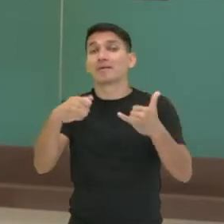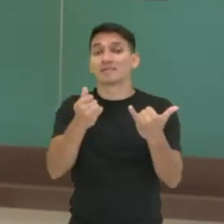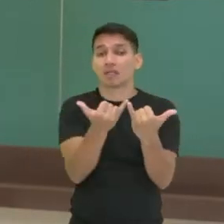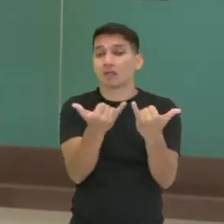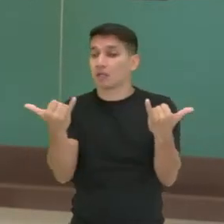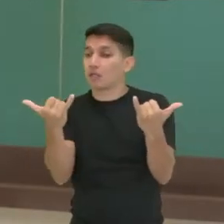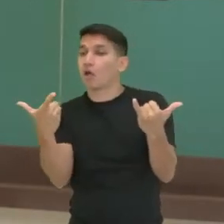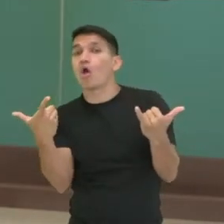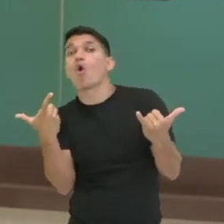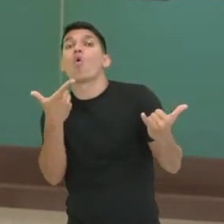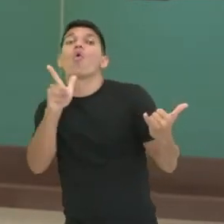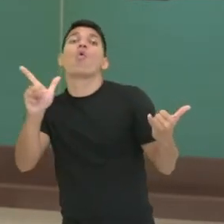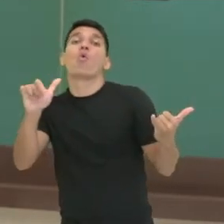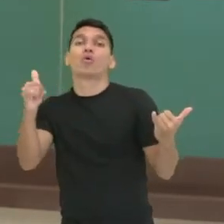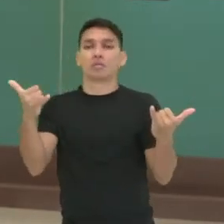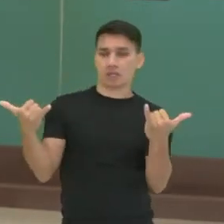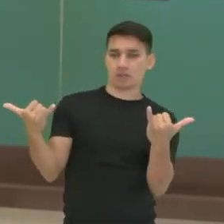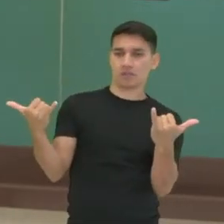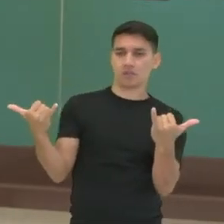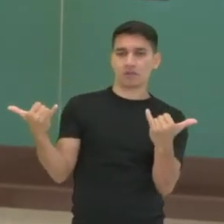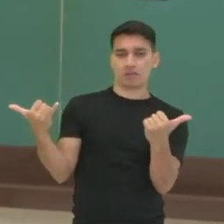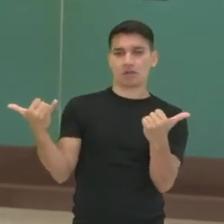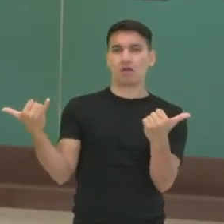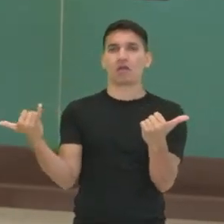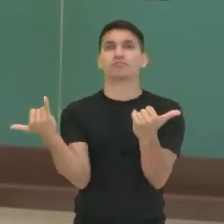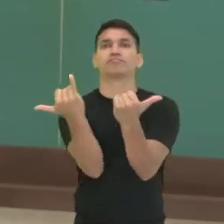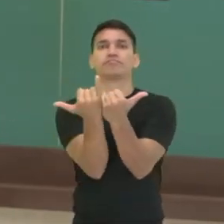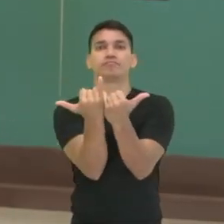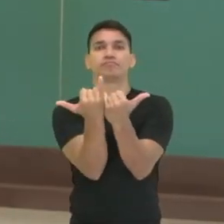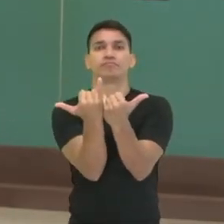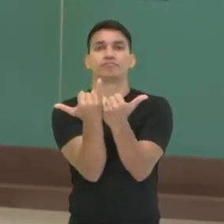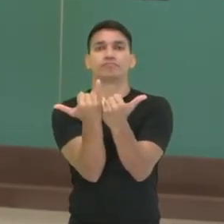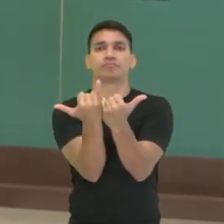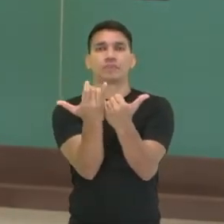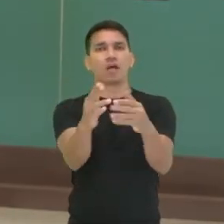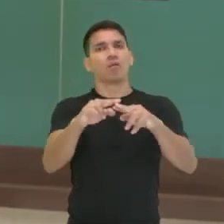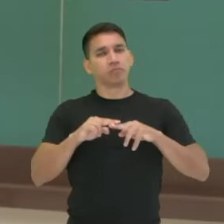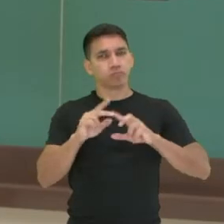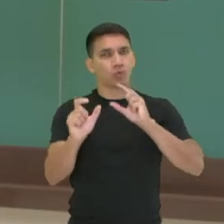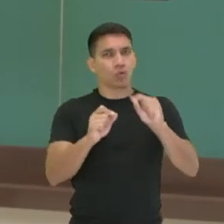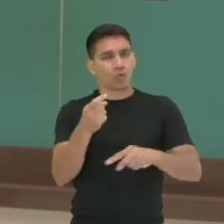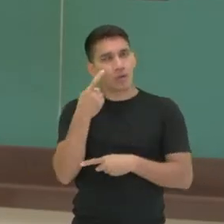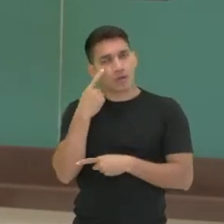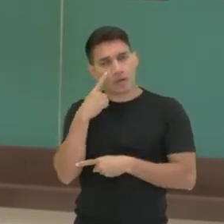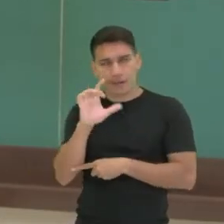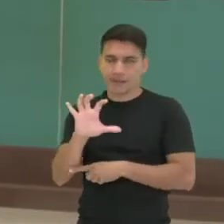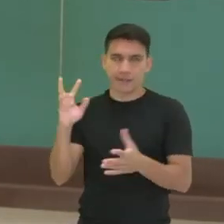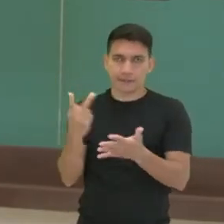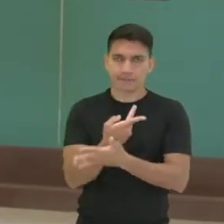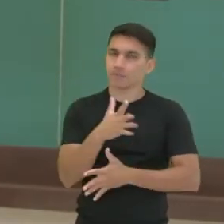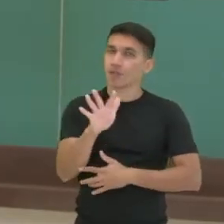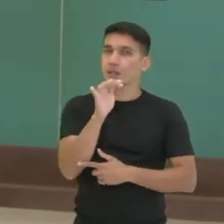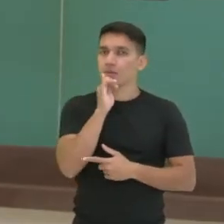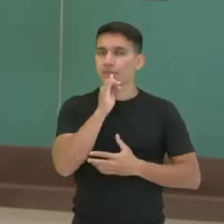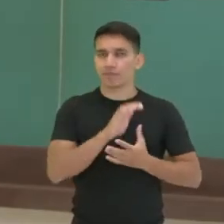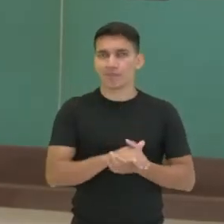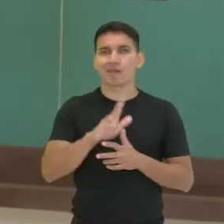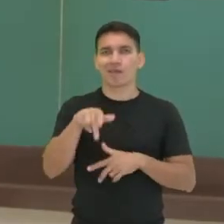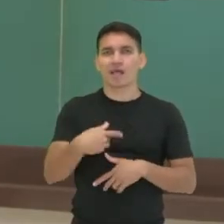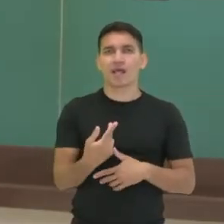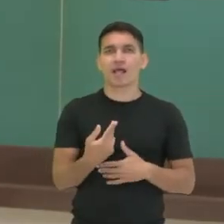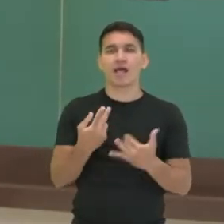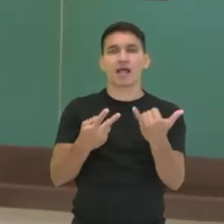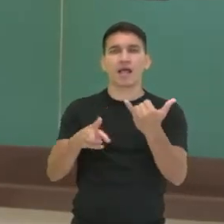outra oração complete esse termo. Então, vou pegar um exemplo aqui. Um verbo